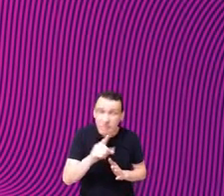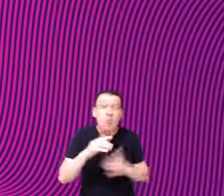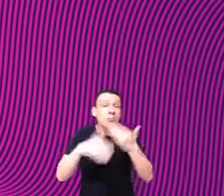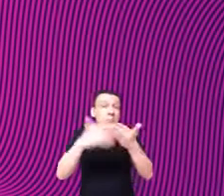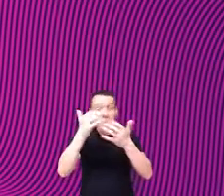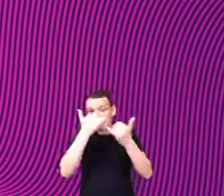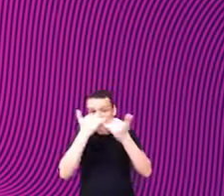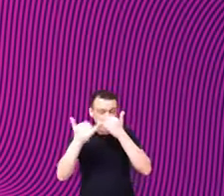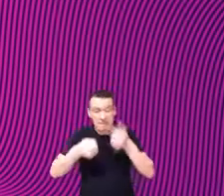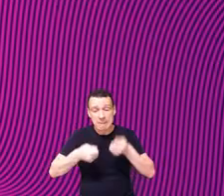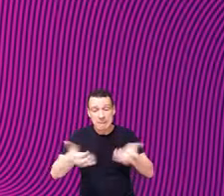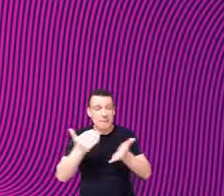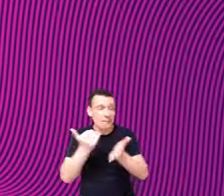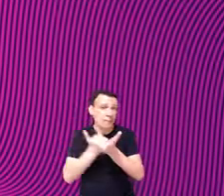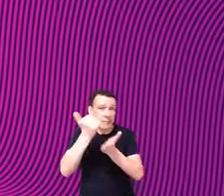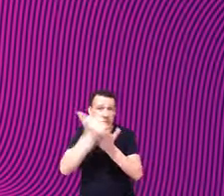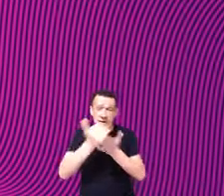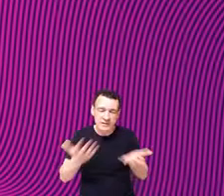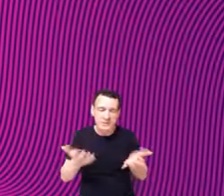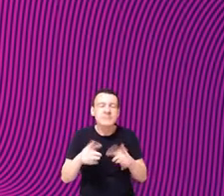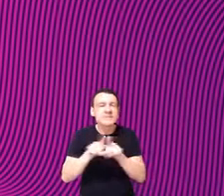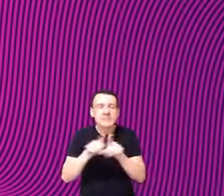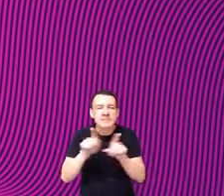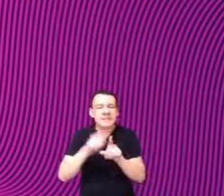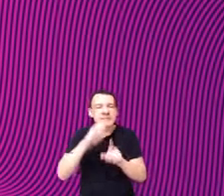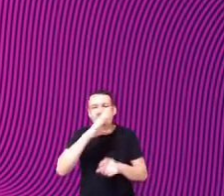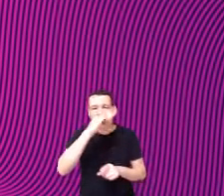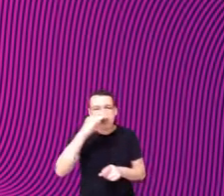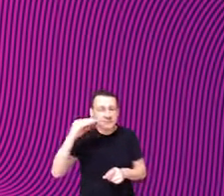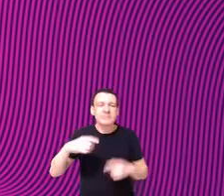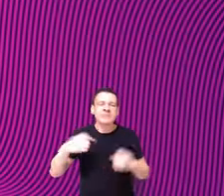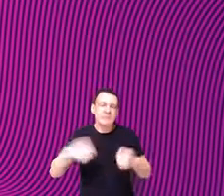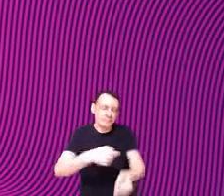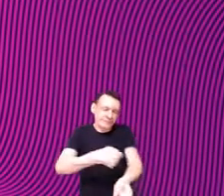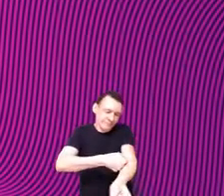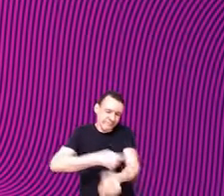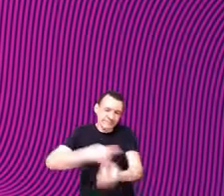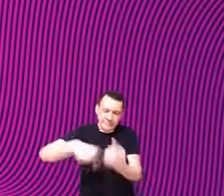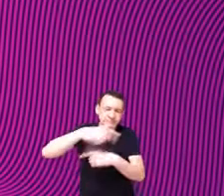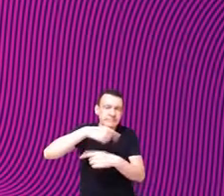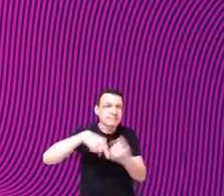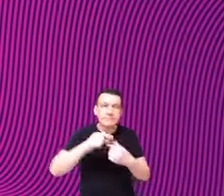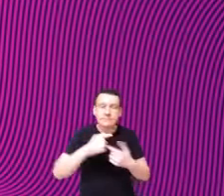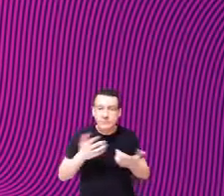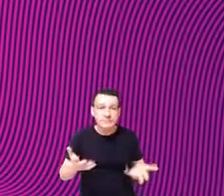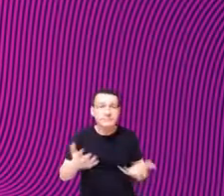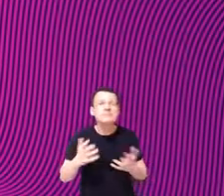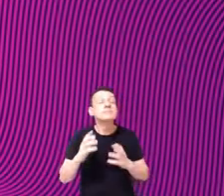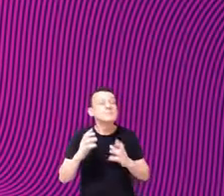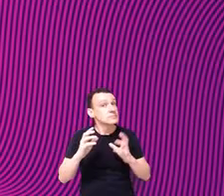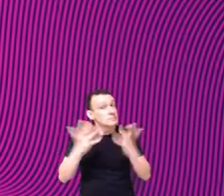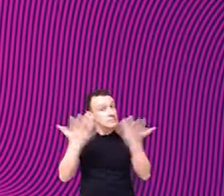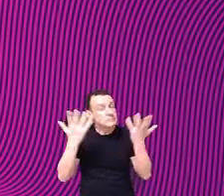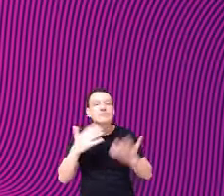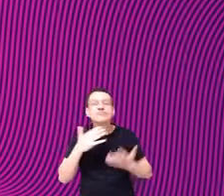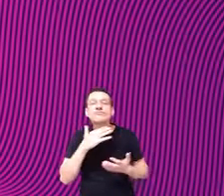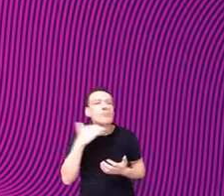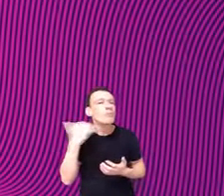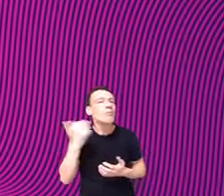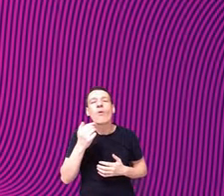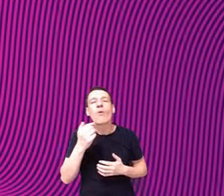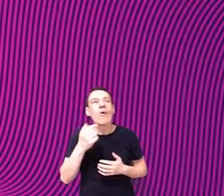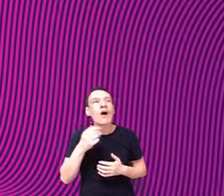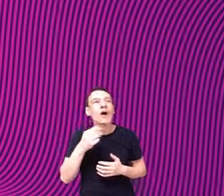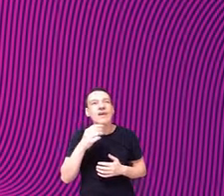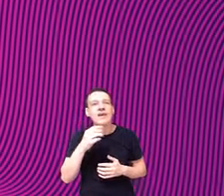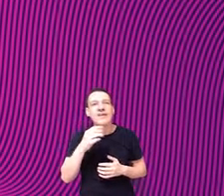diálise acaba sofrendo de um impacto de imortalidade muito alto, né? Então, em população adulta,